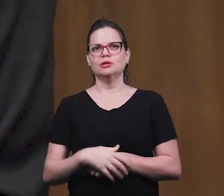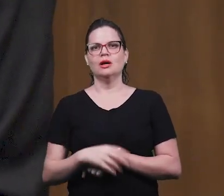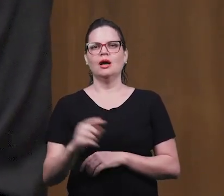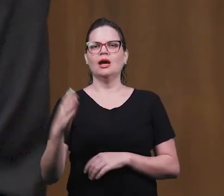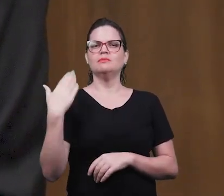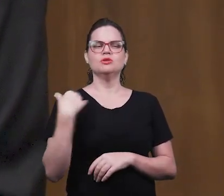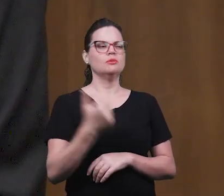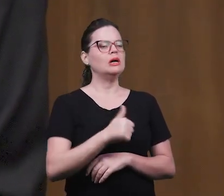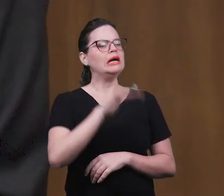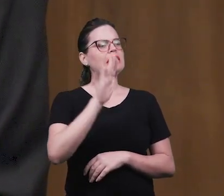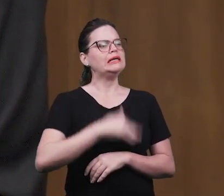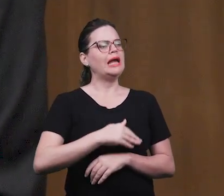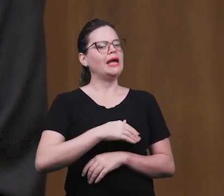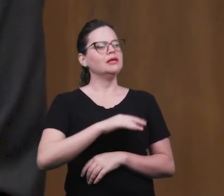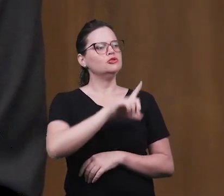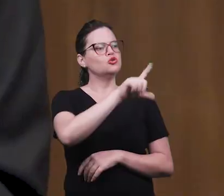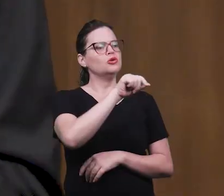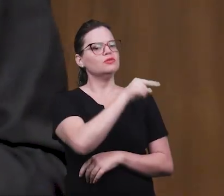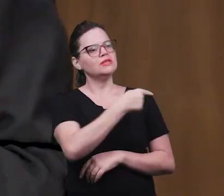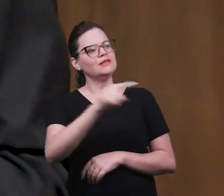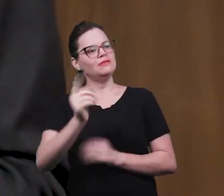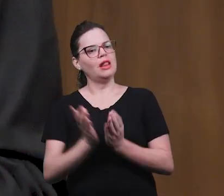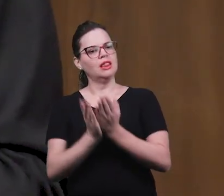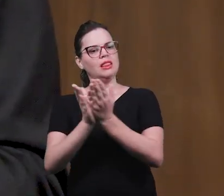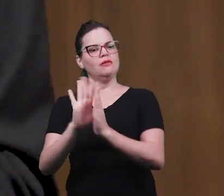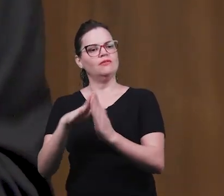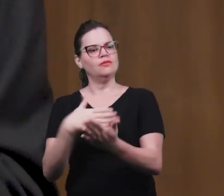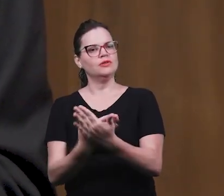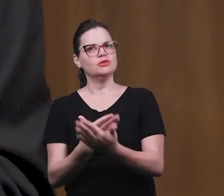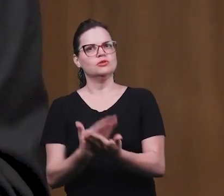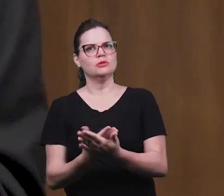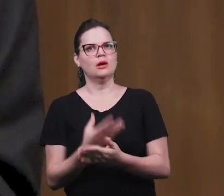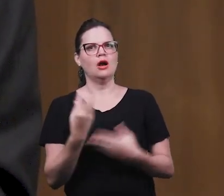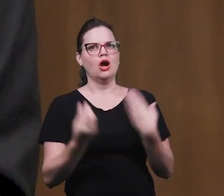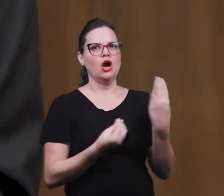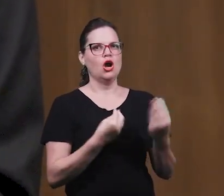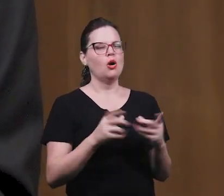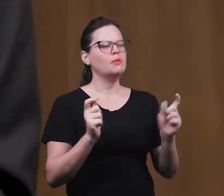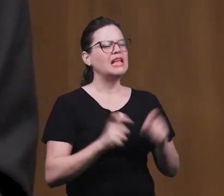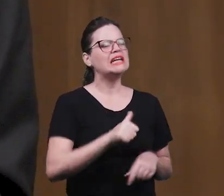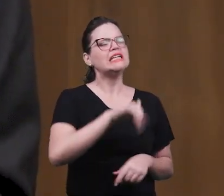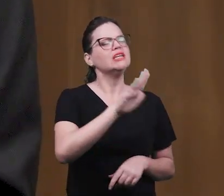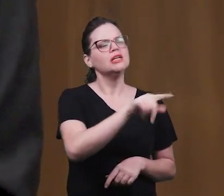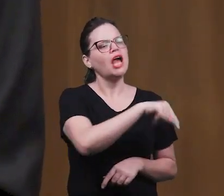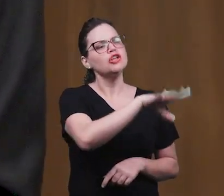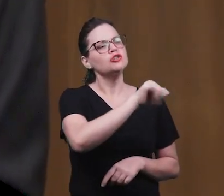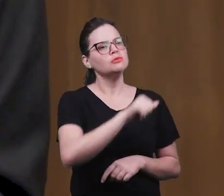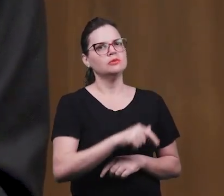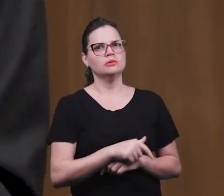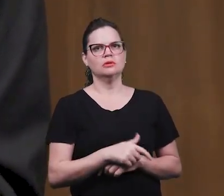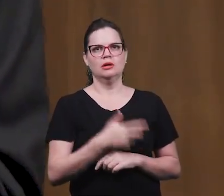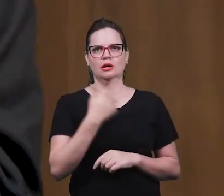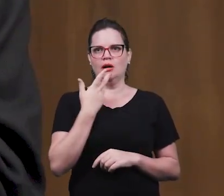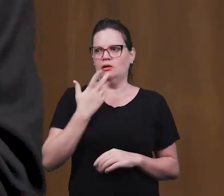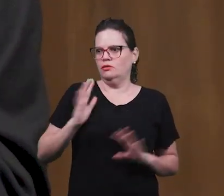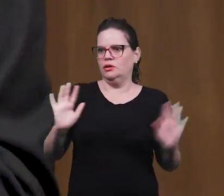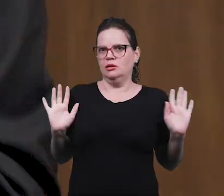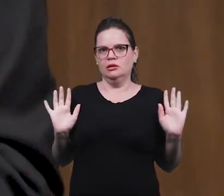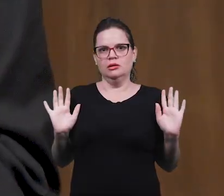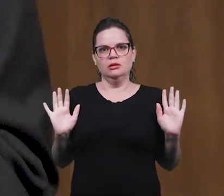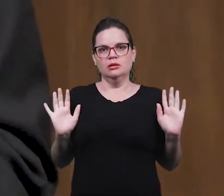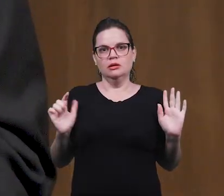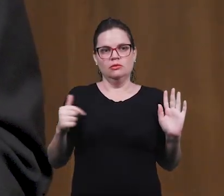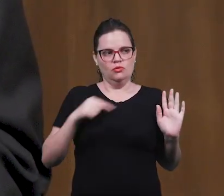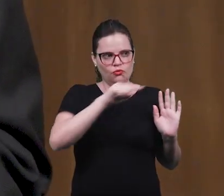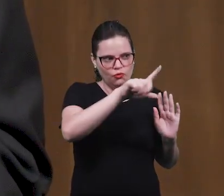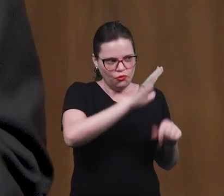colocou no navio escola? Eu falei, almirante, como é que pode você fazer um negócio desse? Quem é que te colocou lá? Eu falei assim, almirante, se não for o senhor,